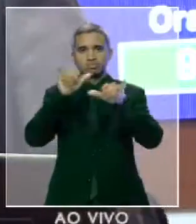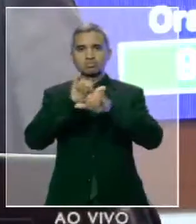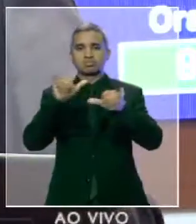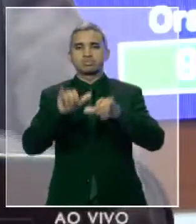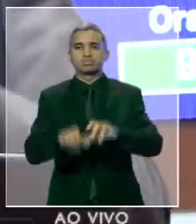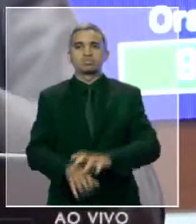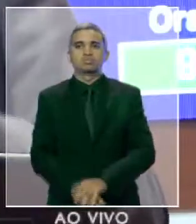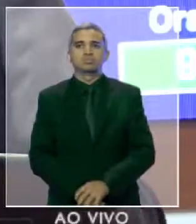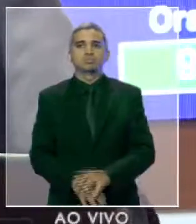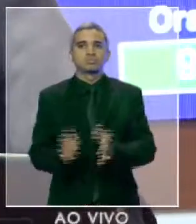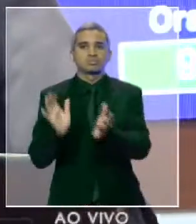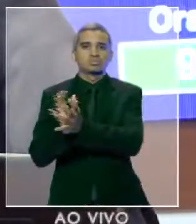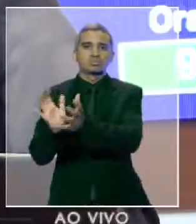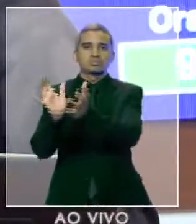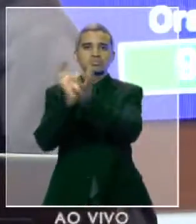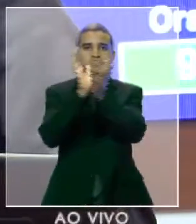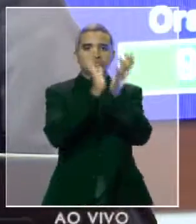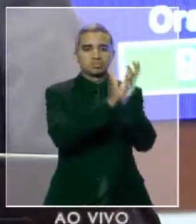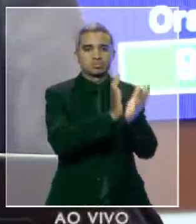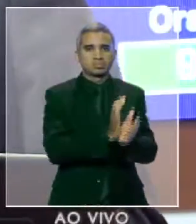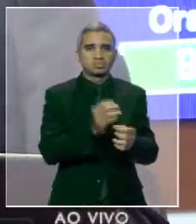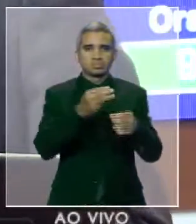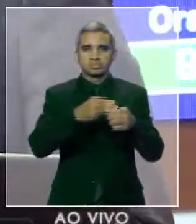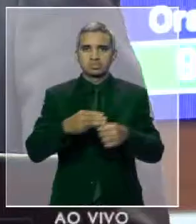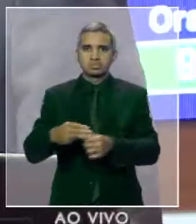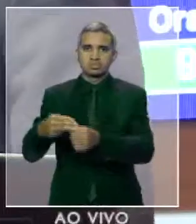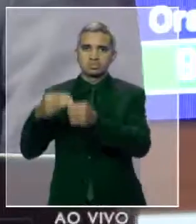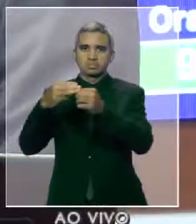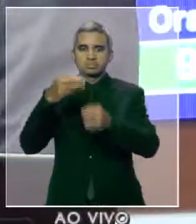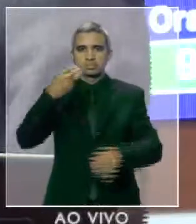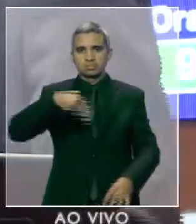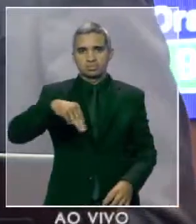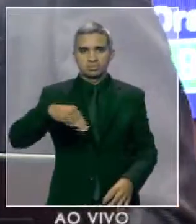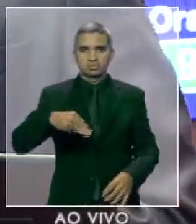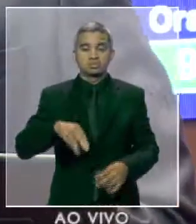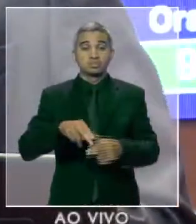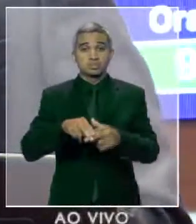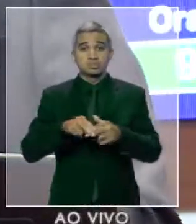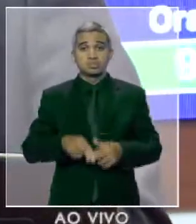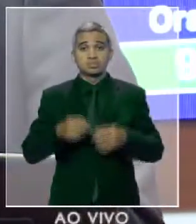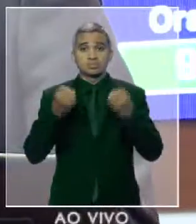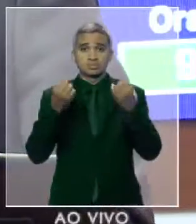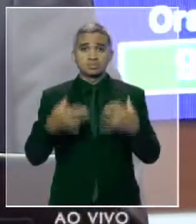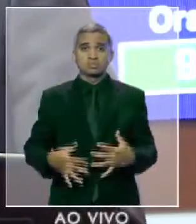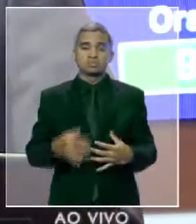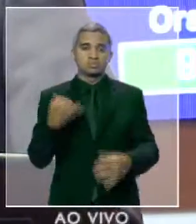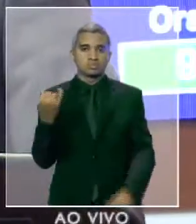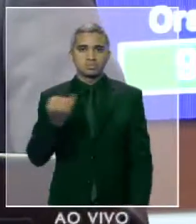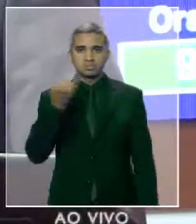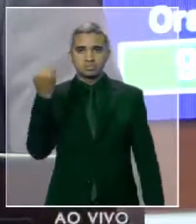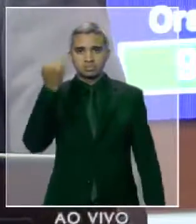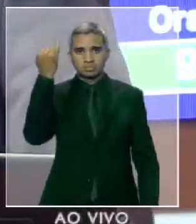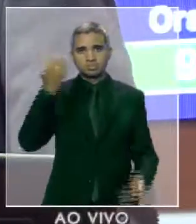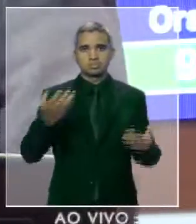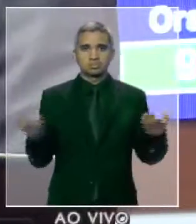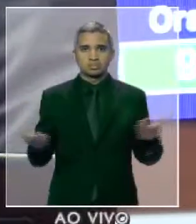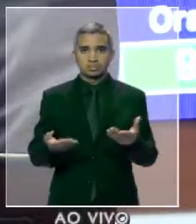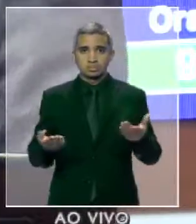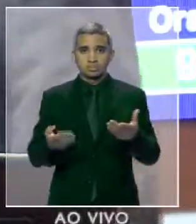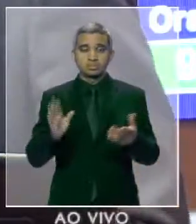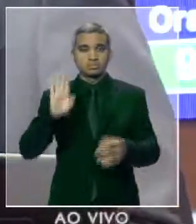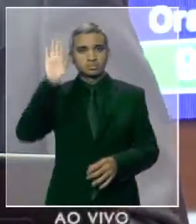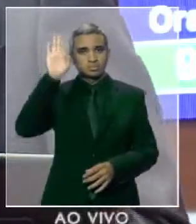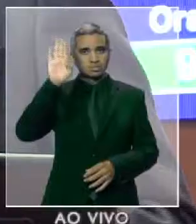base, dos municípios maranhenses. Então, faço essa referência aqui, destacando a importância, hoje, dessa candidatura, porque o